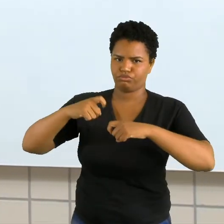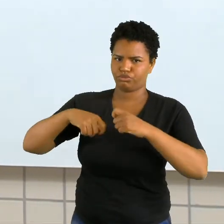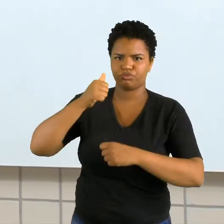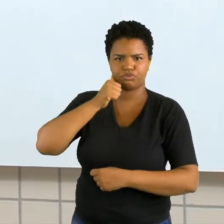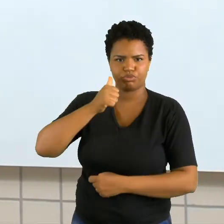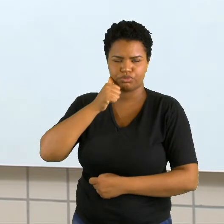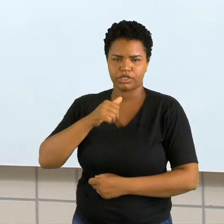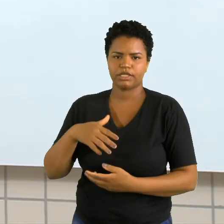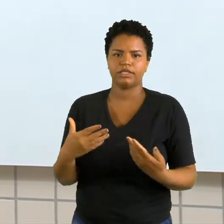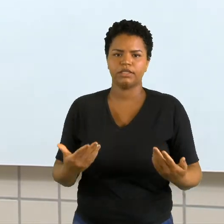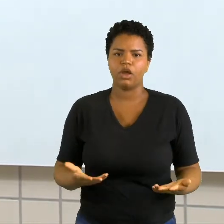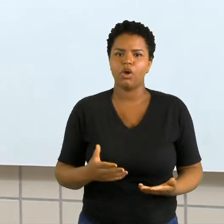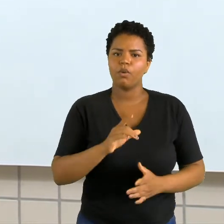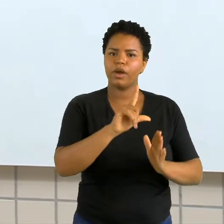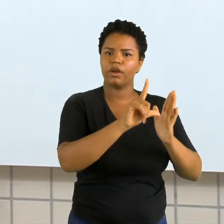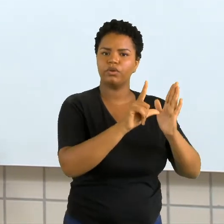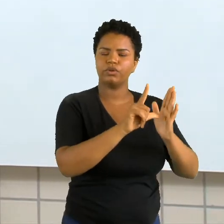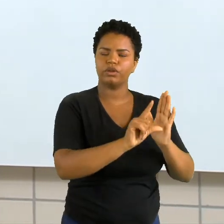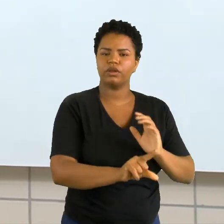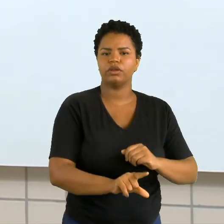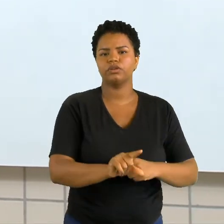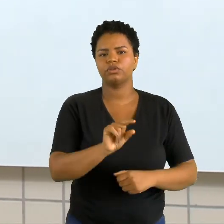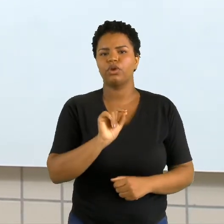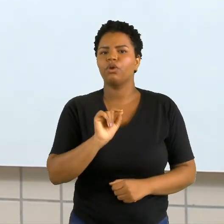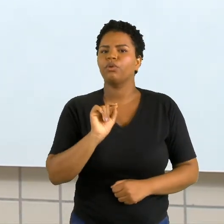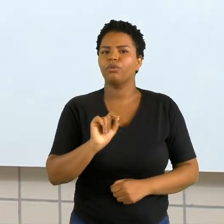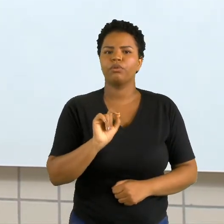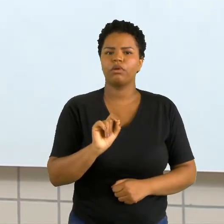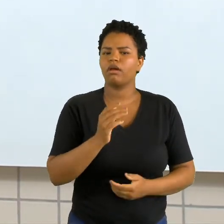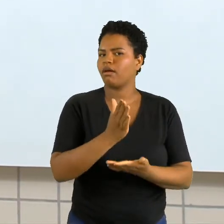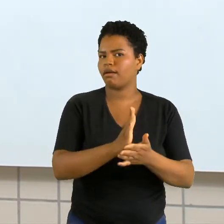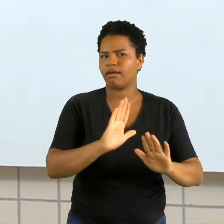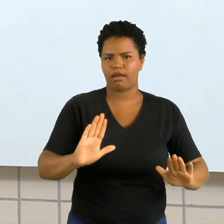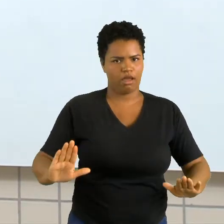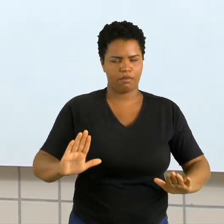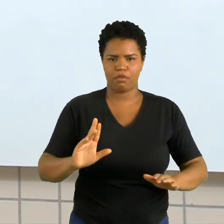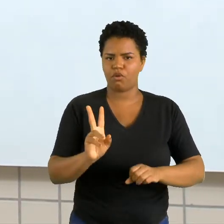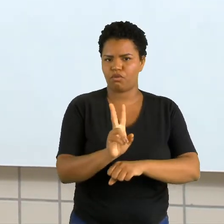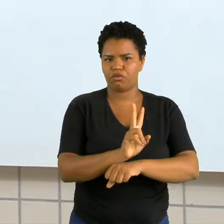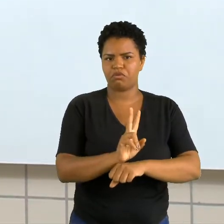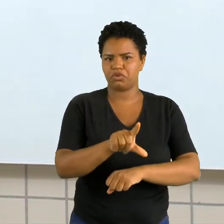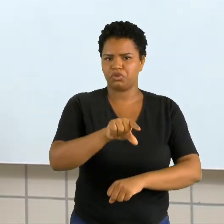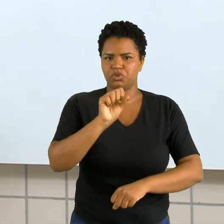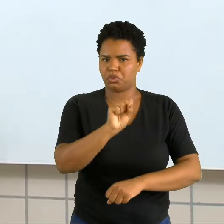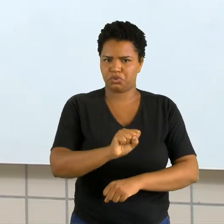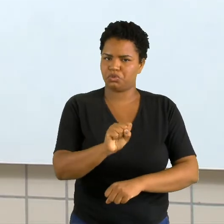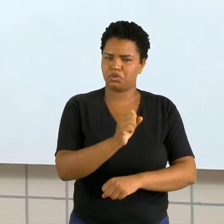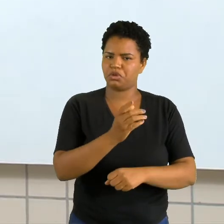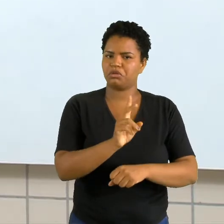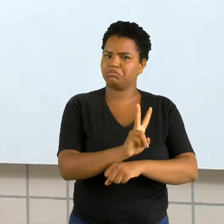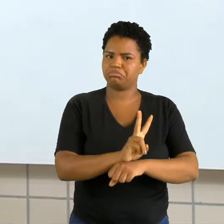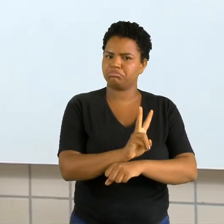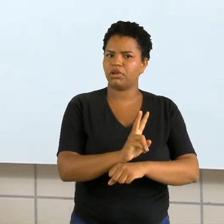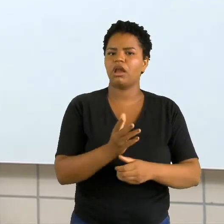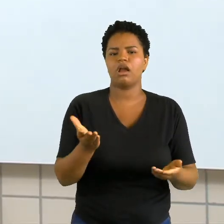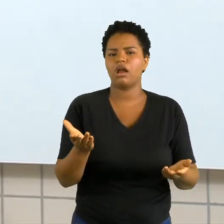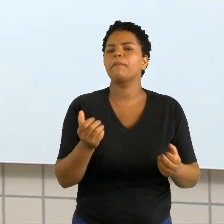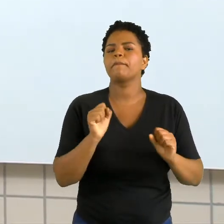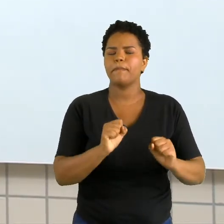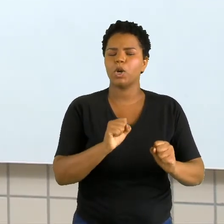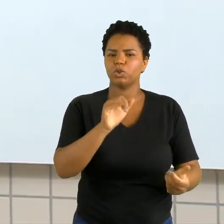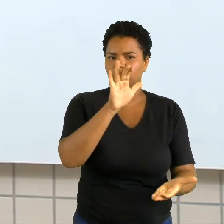escrituras com o que era dito nas missas e nos cultos religiosos. Tá? Então Martinho Lutero ele também defendia a livre interpretação da